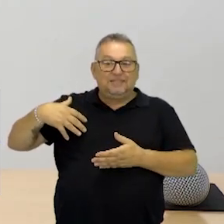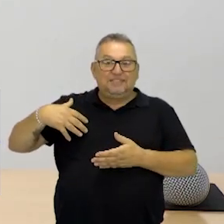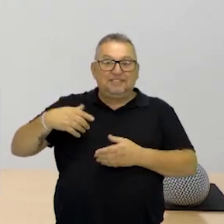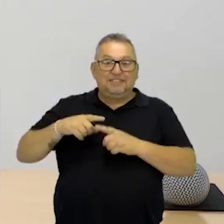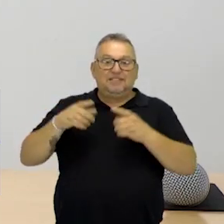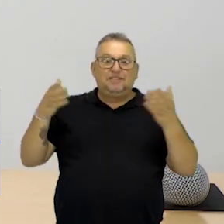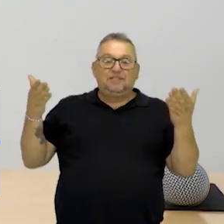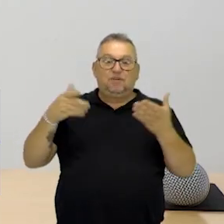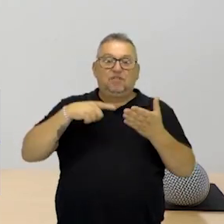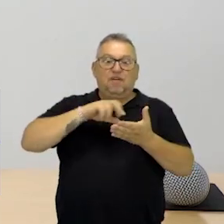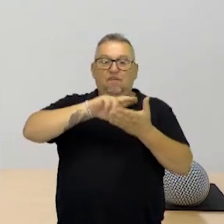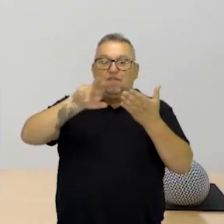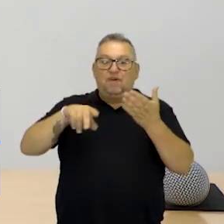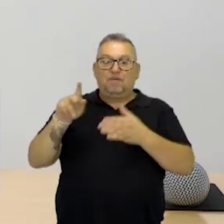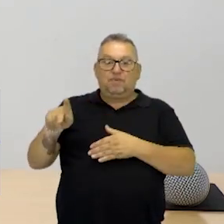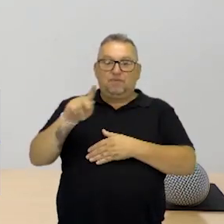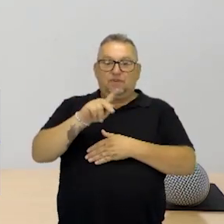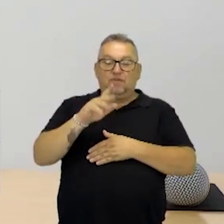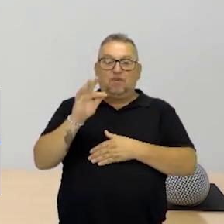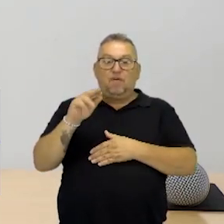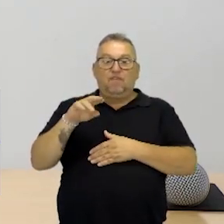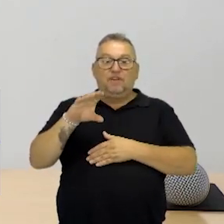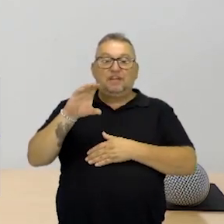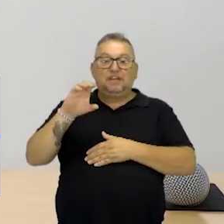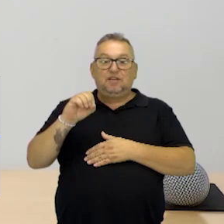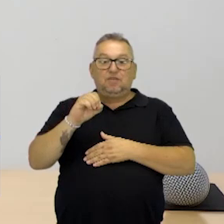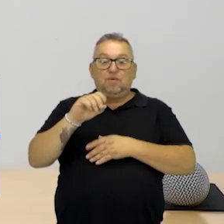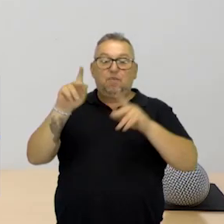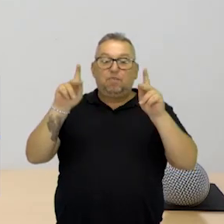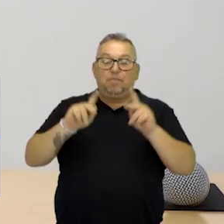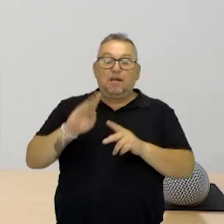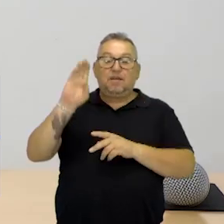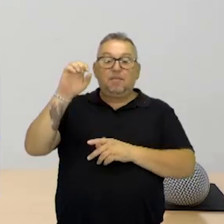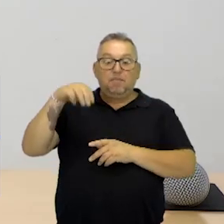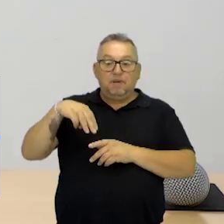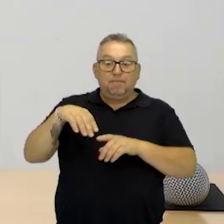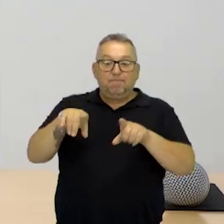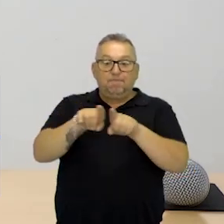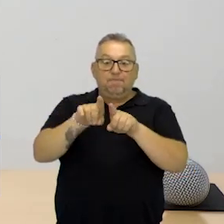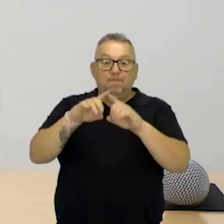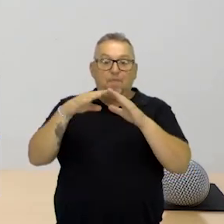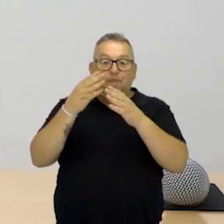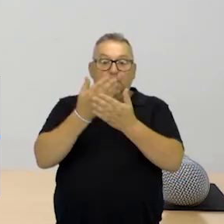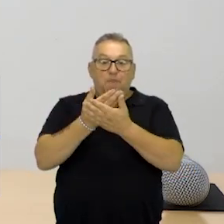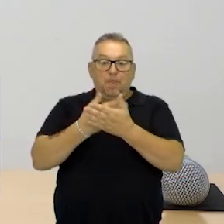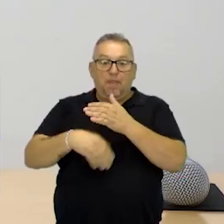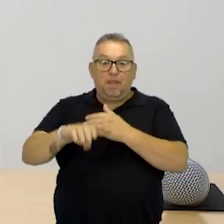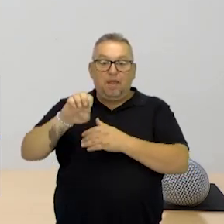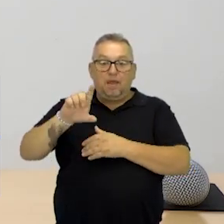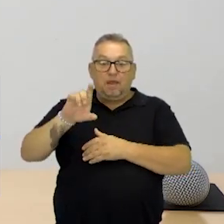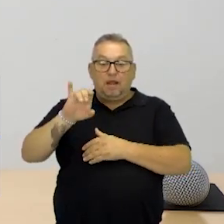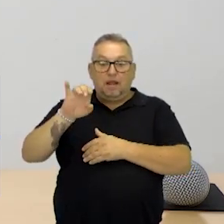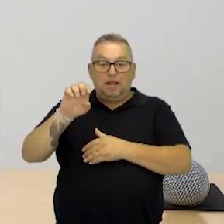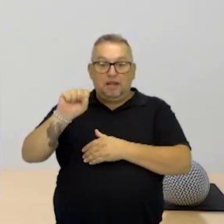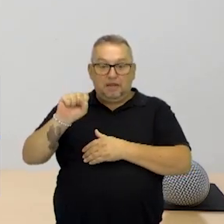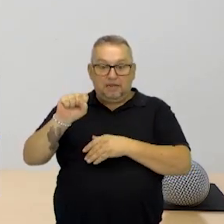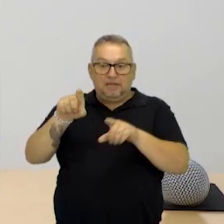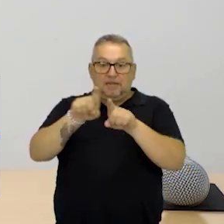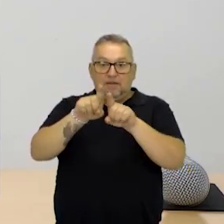com vários professores. O professor Francisco desejando paz e bem para a gente. A escola Elisiário Martins de